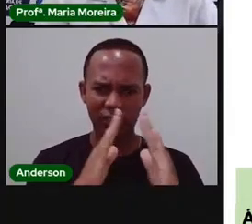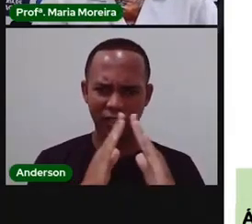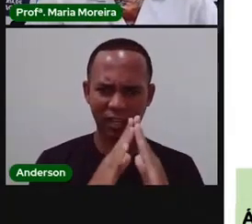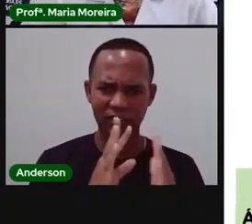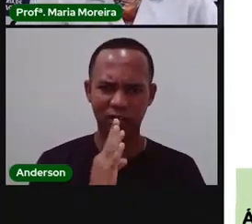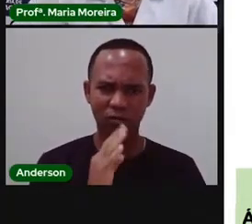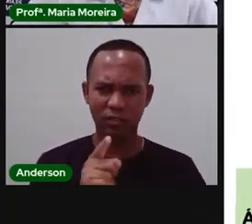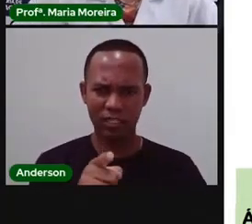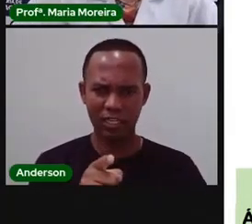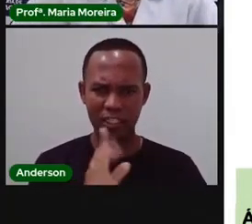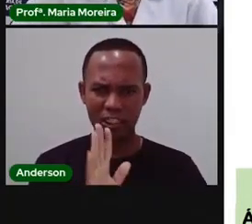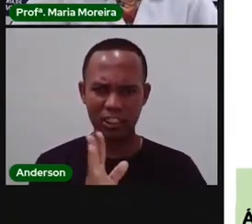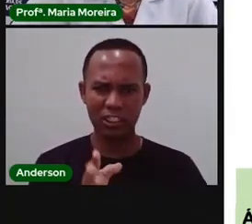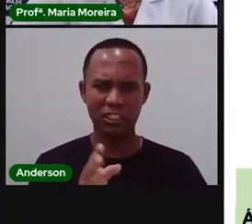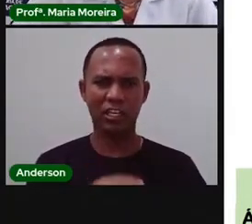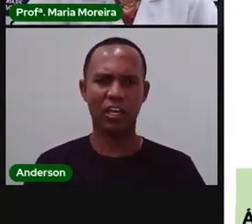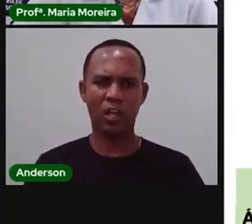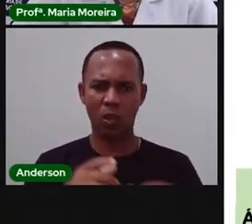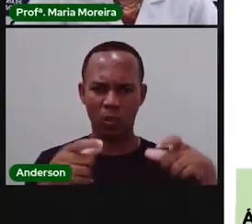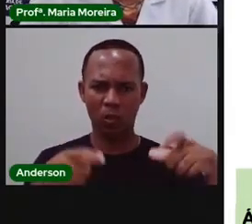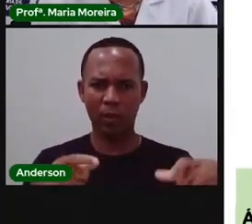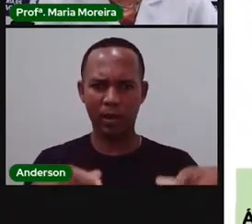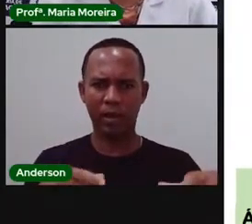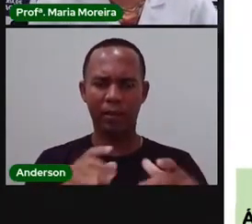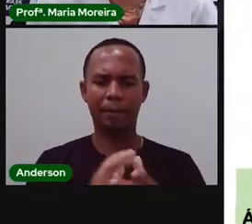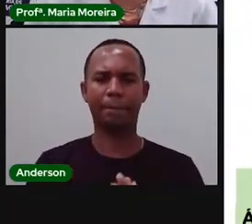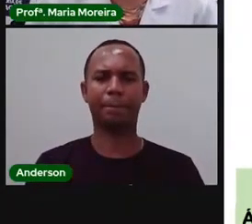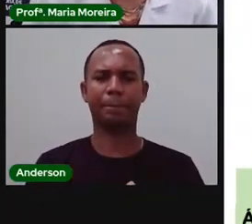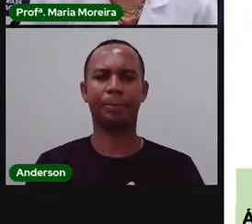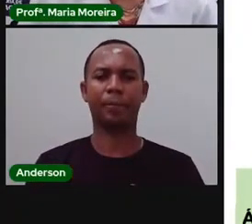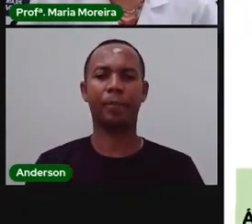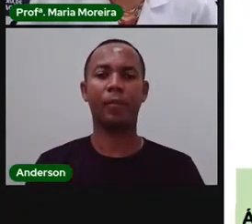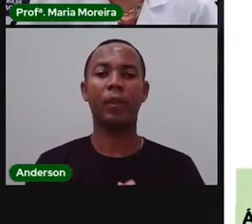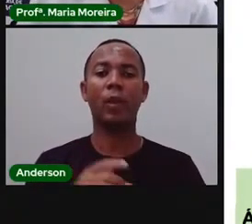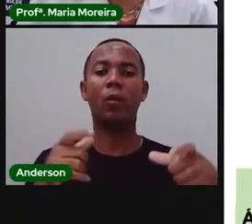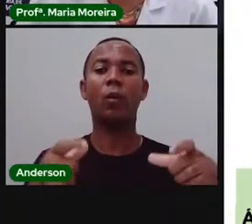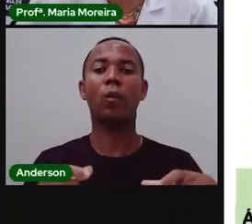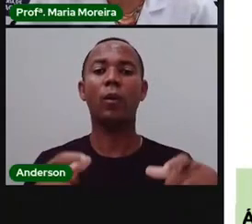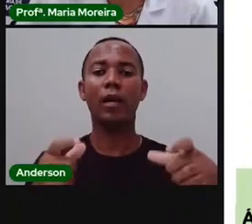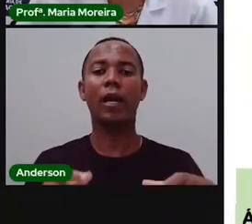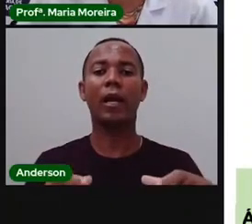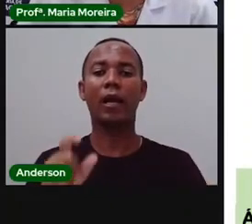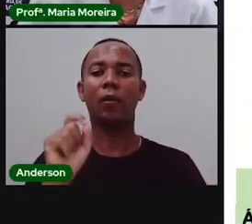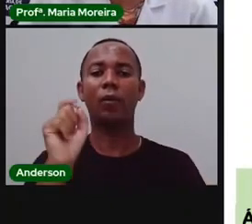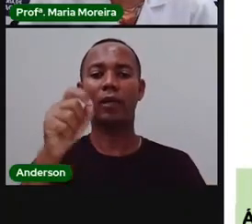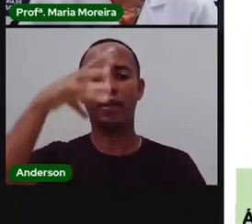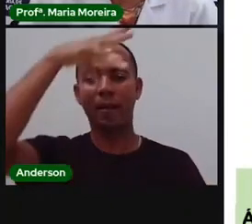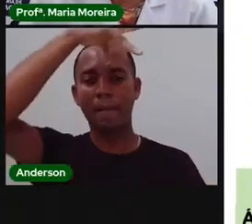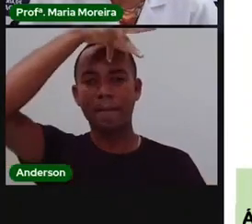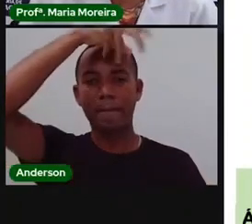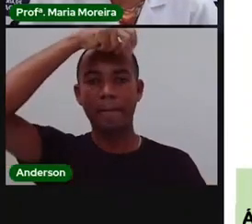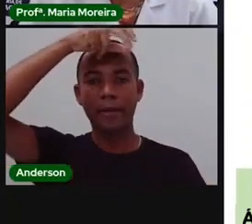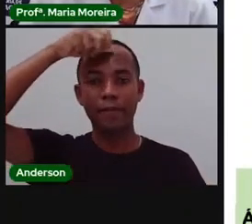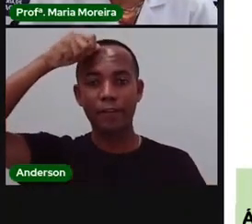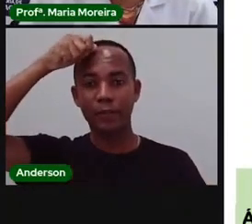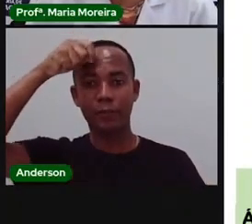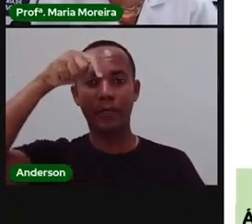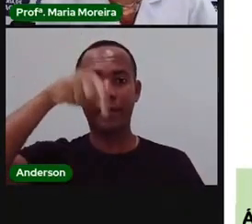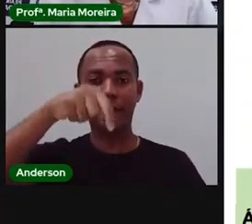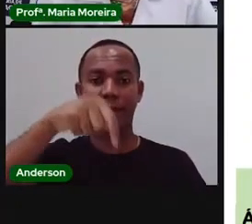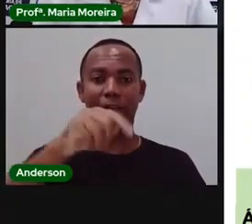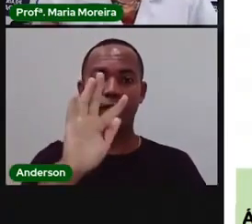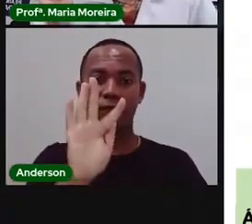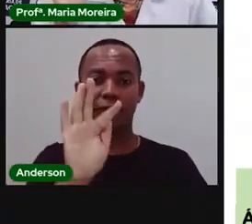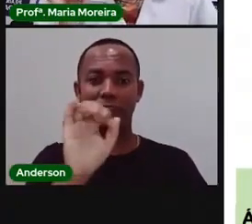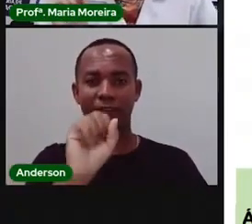que a maioria de vocês já tenha passado por esse lugar. Bom, esse lugar aí é a prefeitura da nossa cidade, certo?